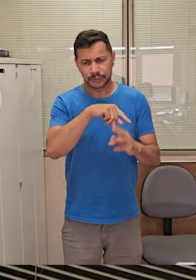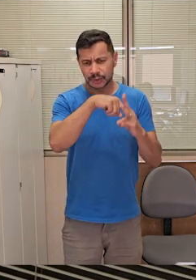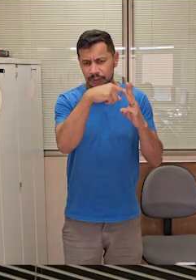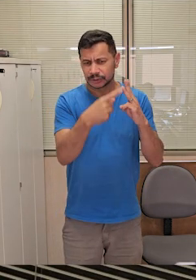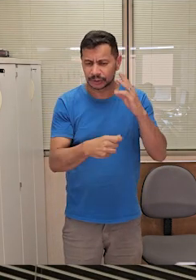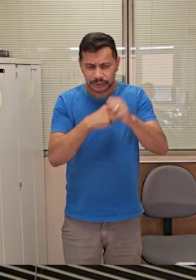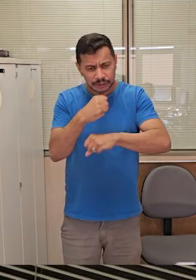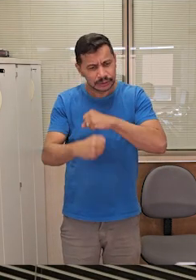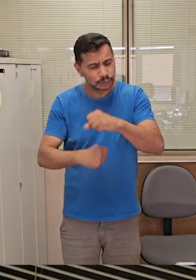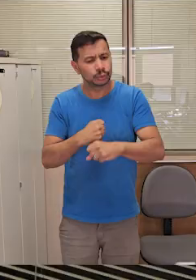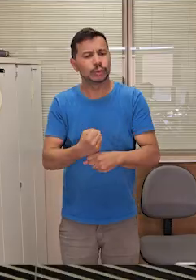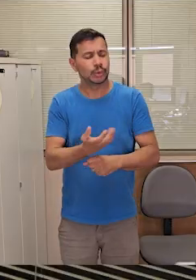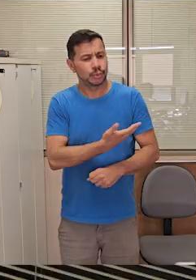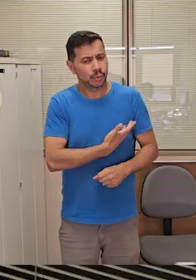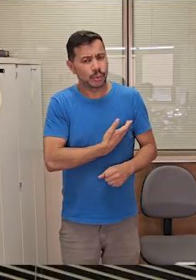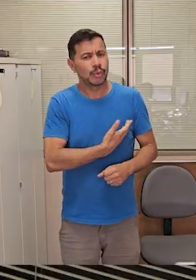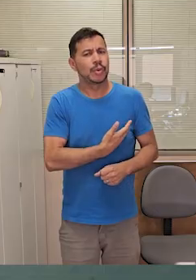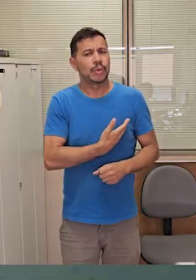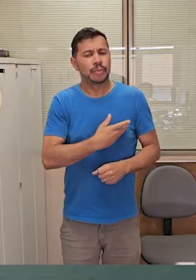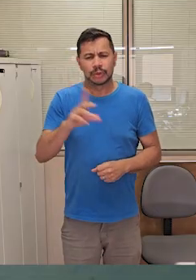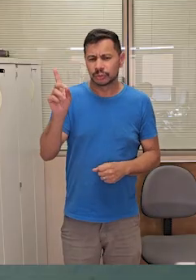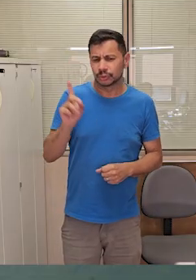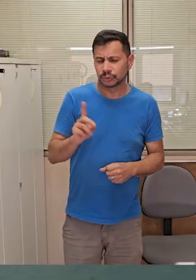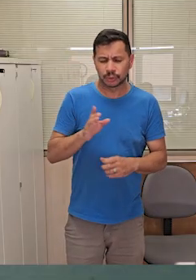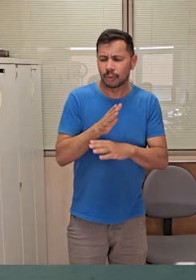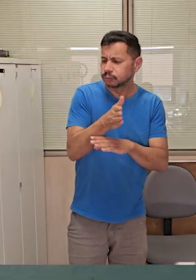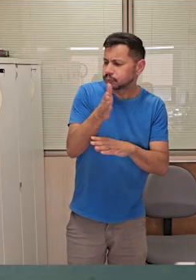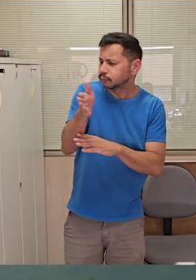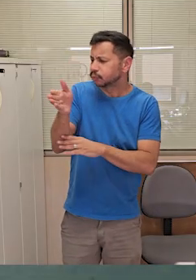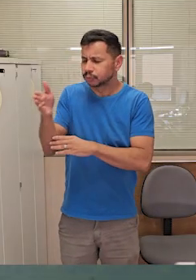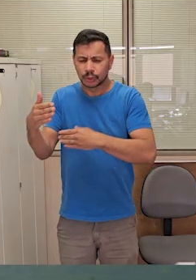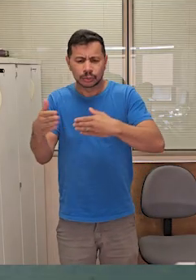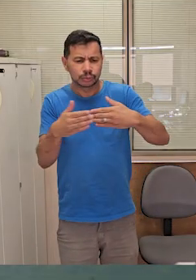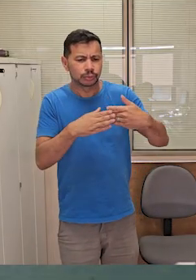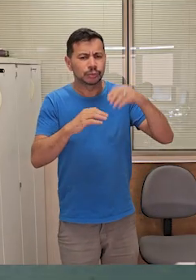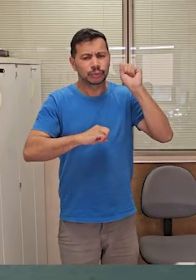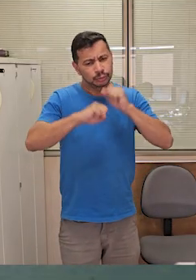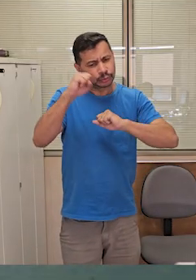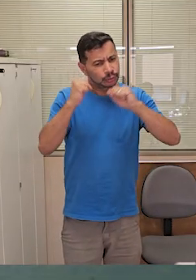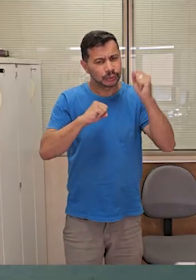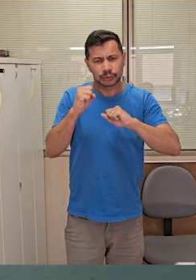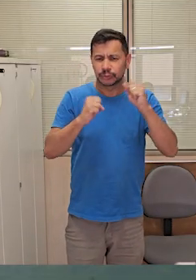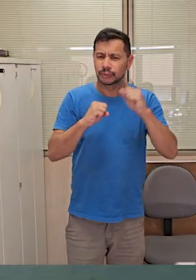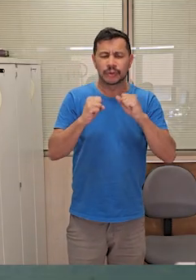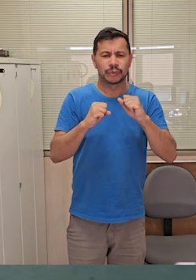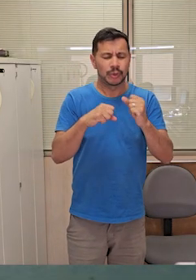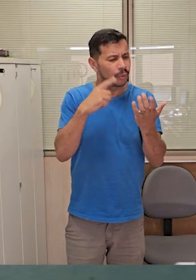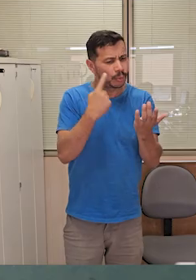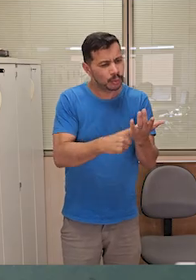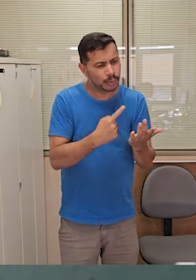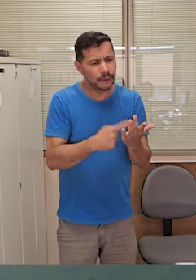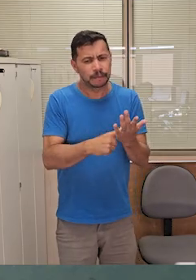anos em que esses companheiros da chapa faziam as assembleias em porta de fábrica, a gente